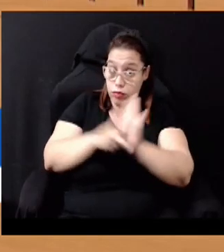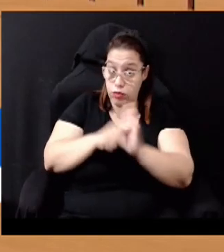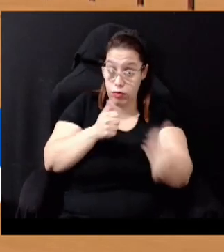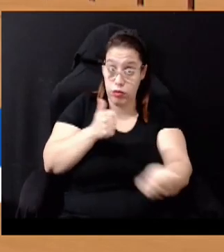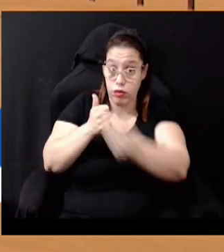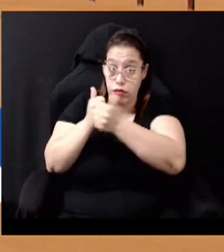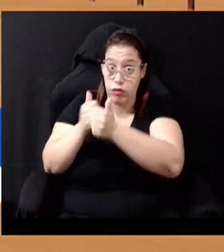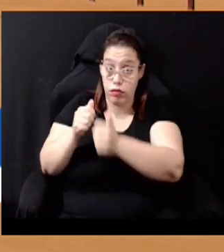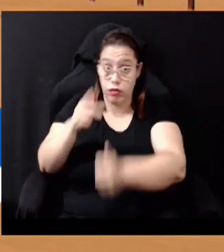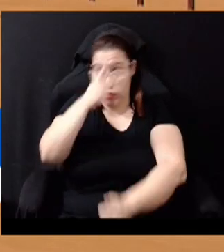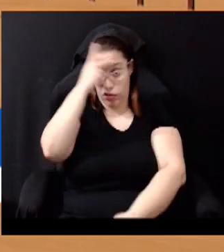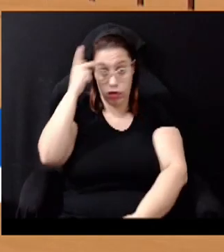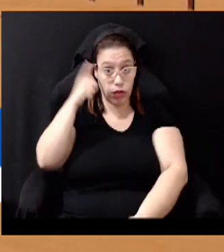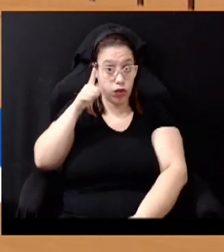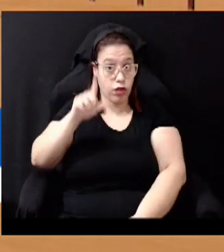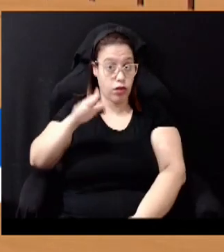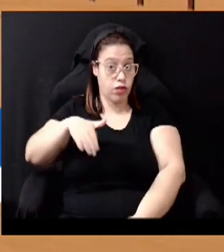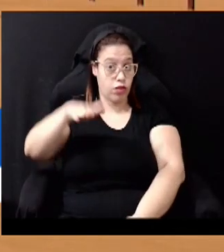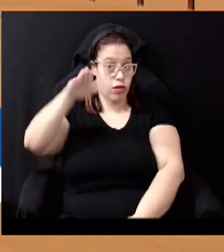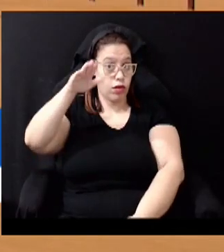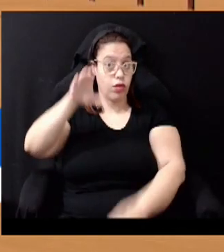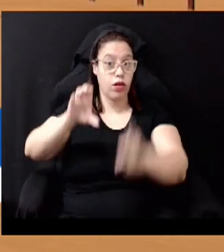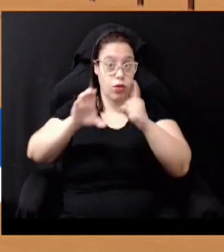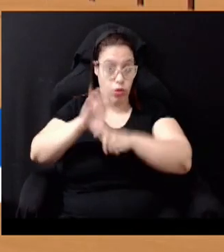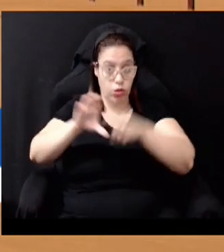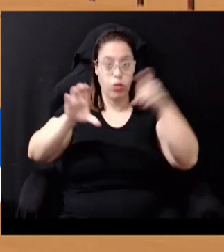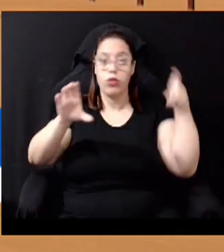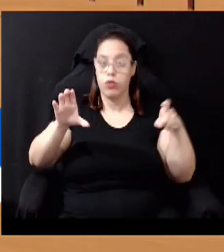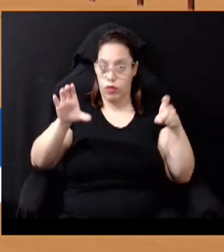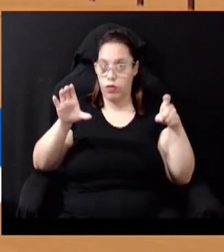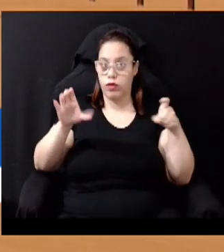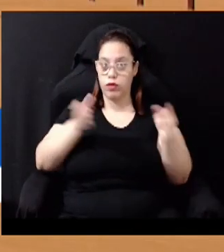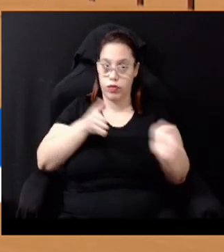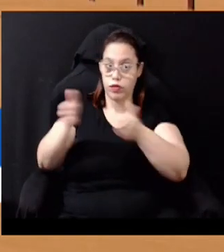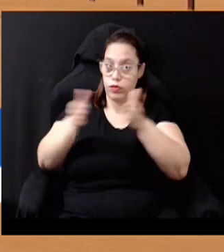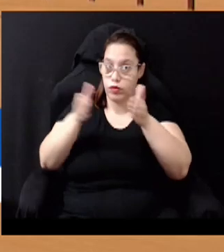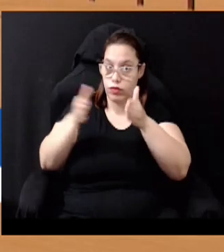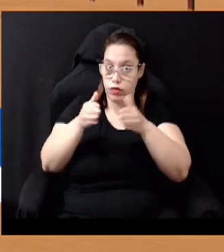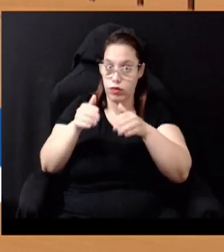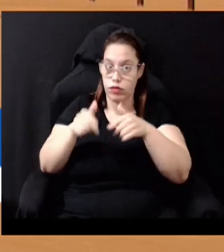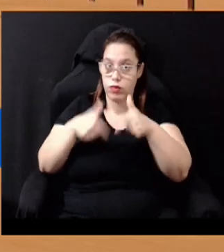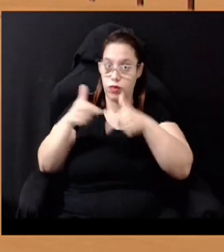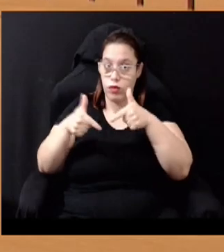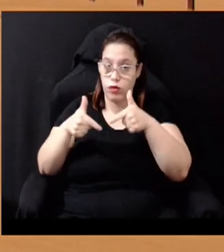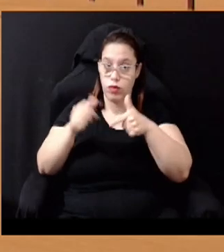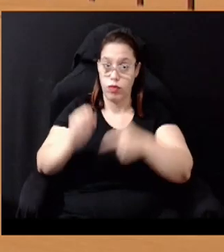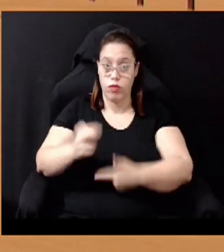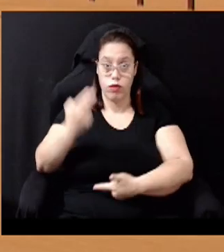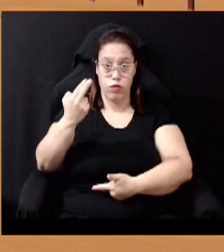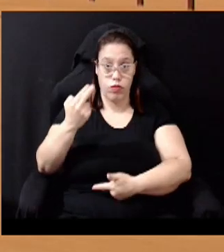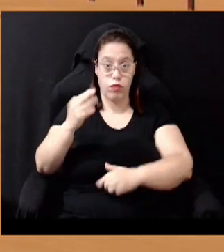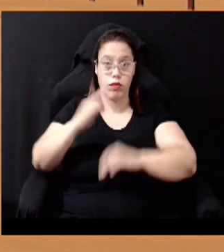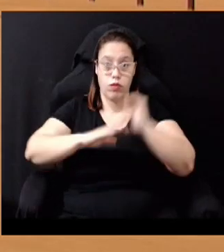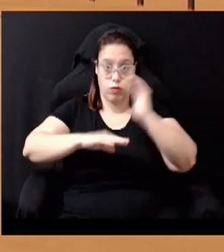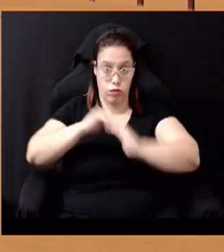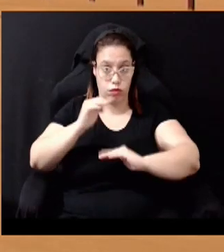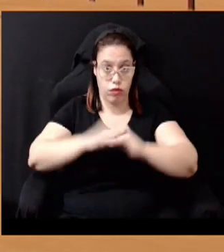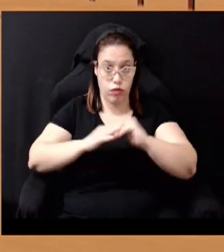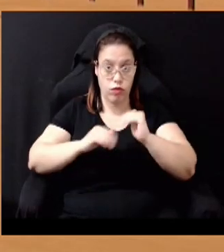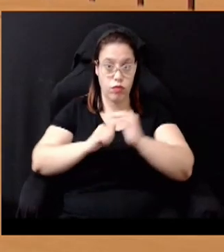a conquistarem maior autonomia, seja pelo acesso do mercado formal ou pela prática de